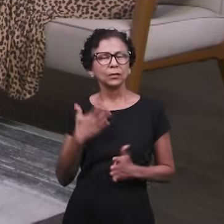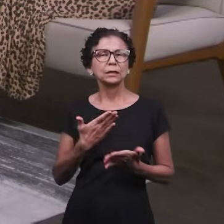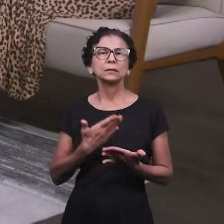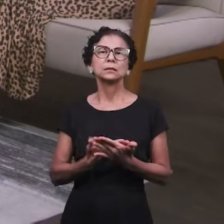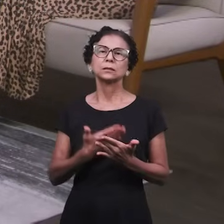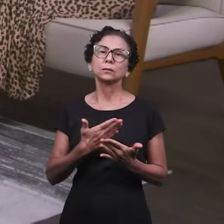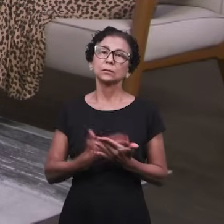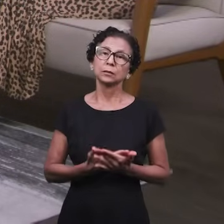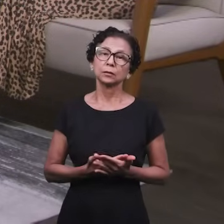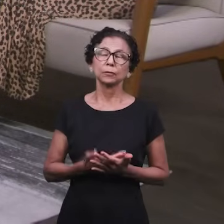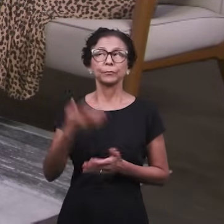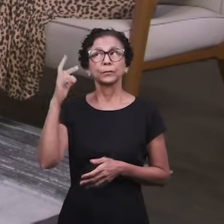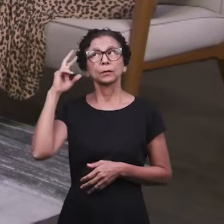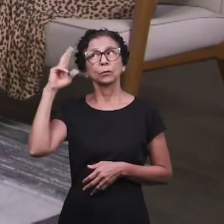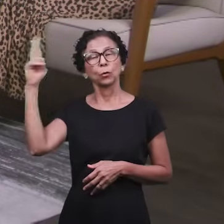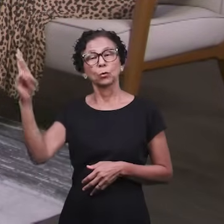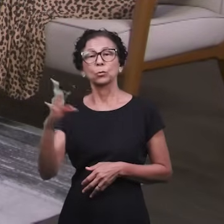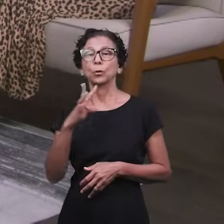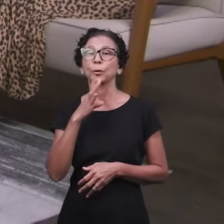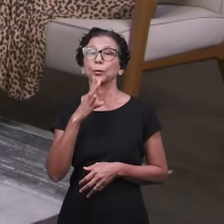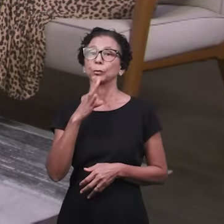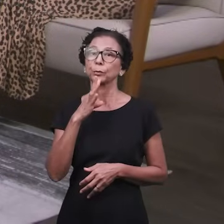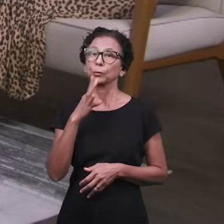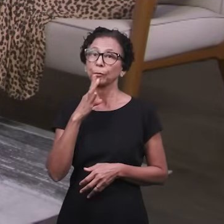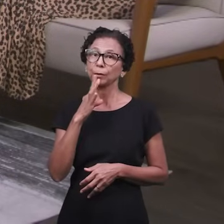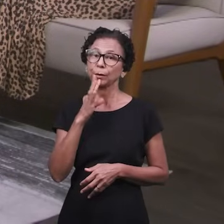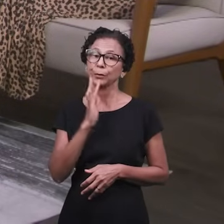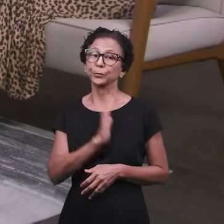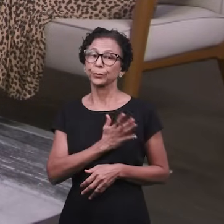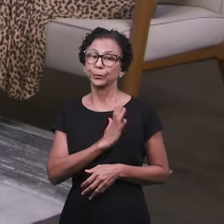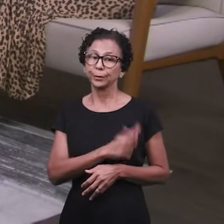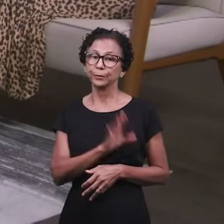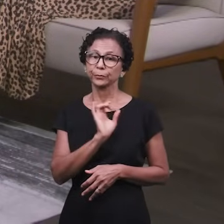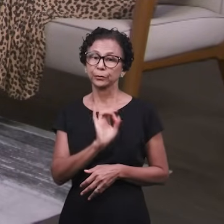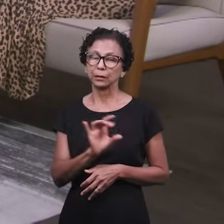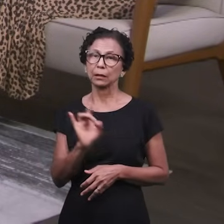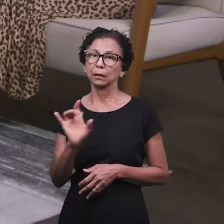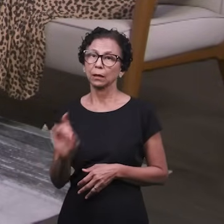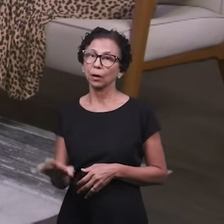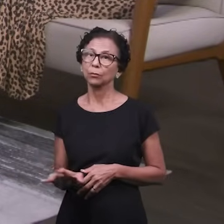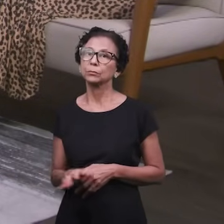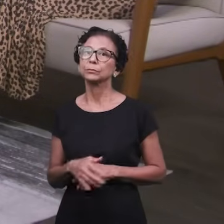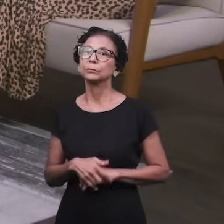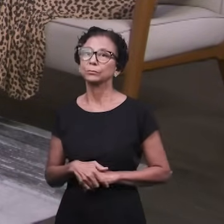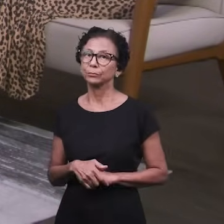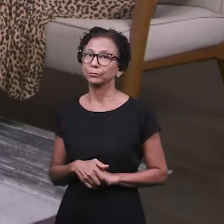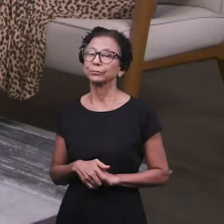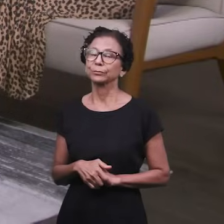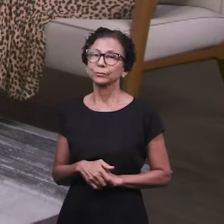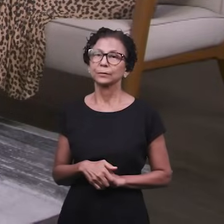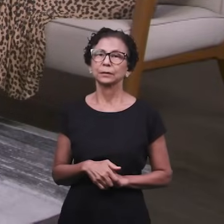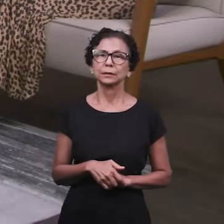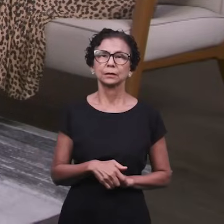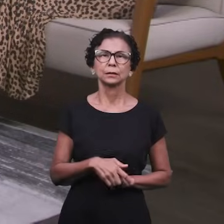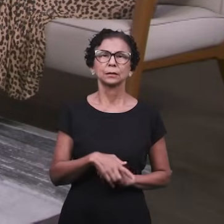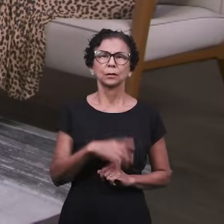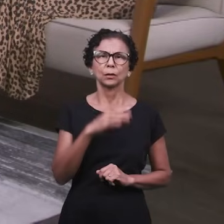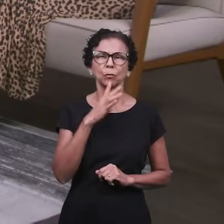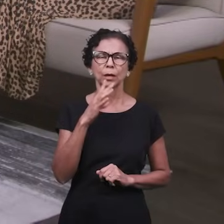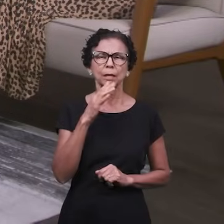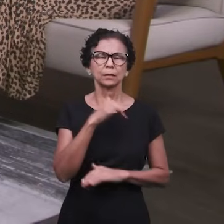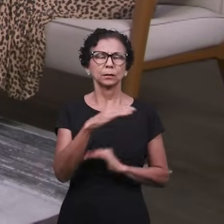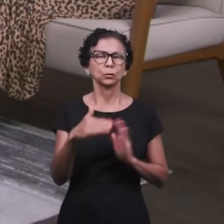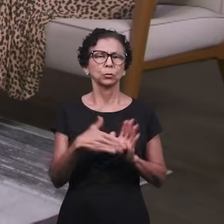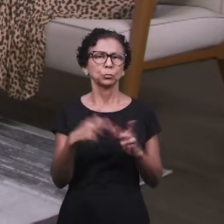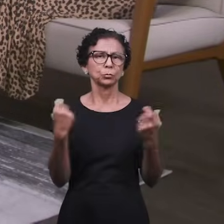revelação, o Senhor, que já conhece o coração de toda a classe, ele sabe o que eles precisam ouvir. E nós ali somos o